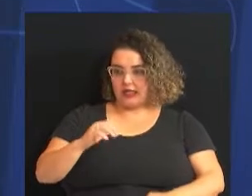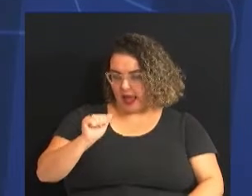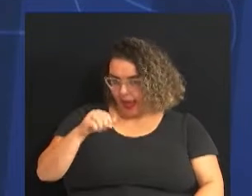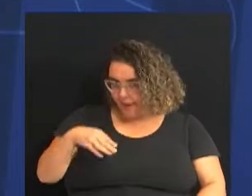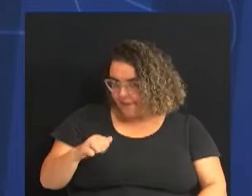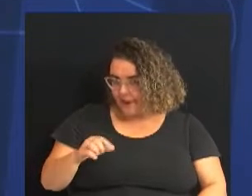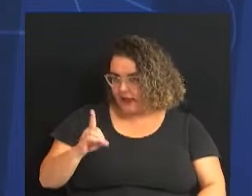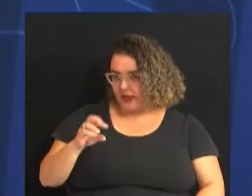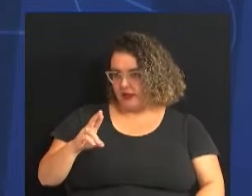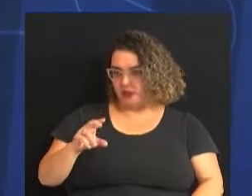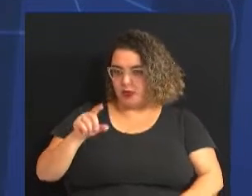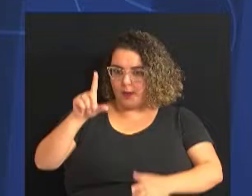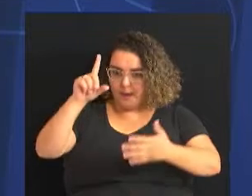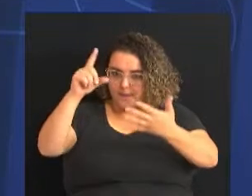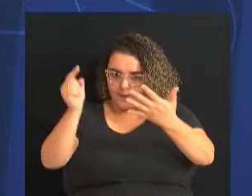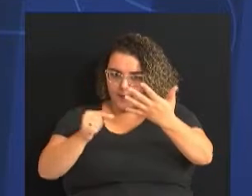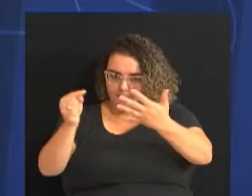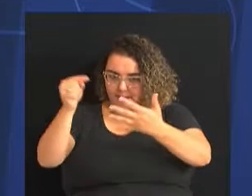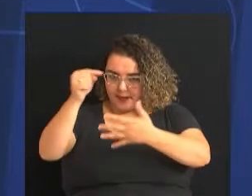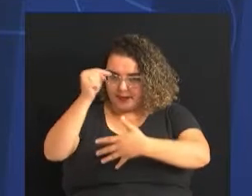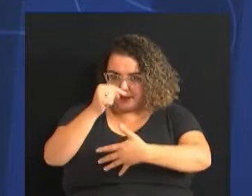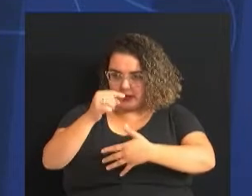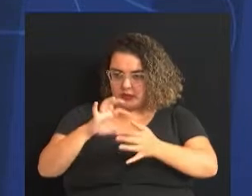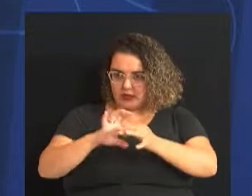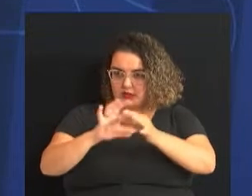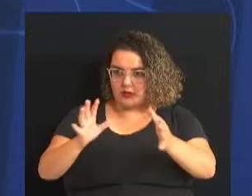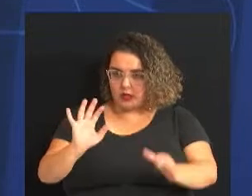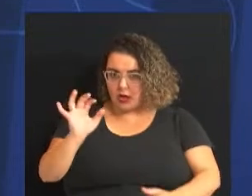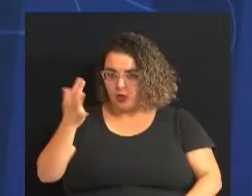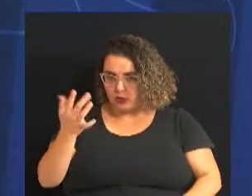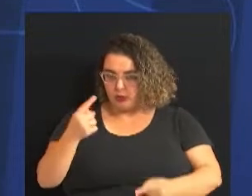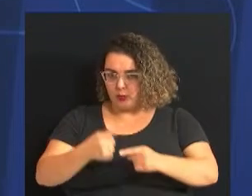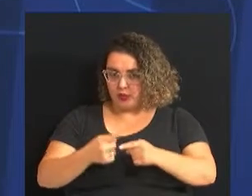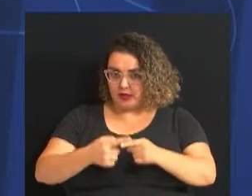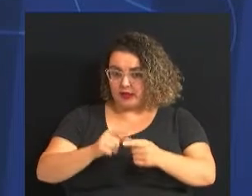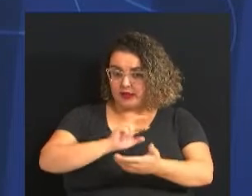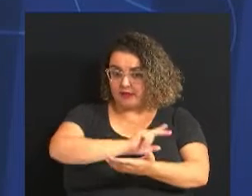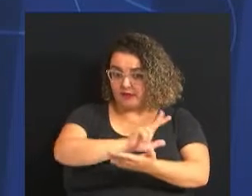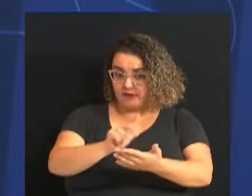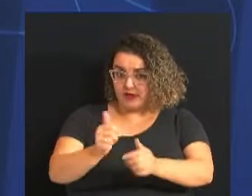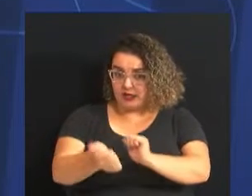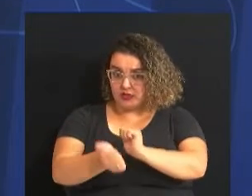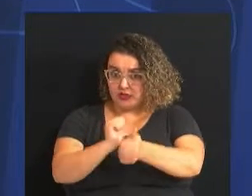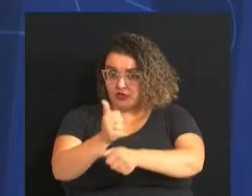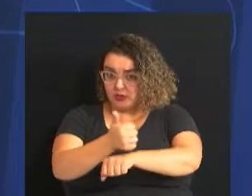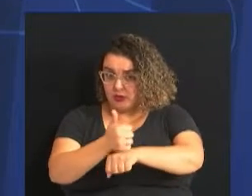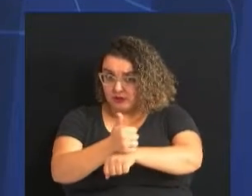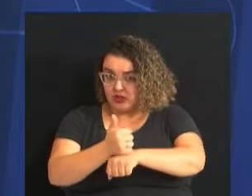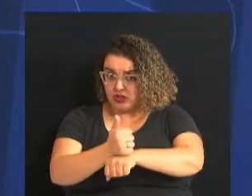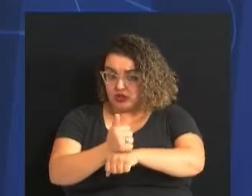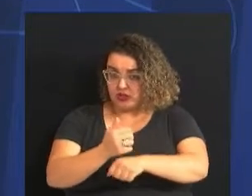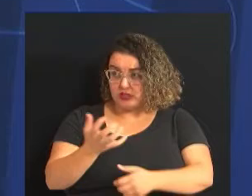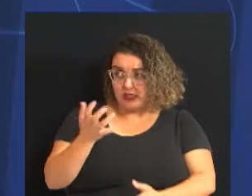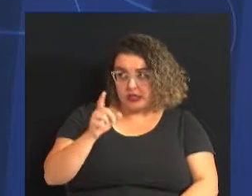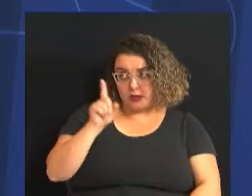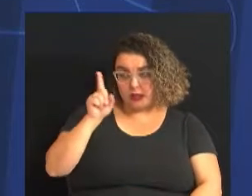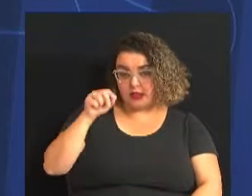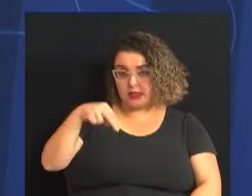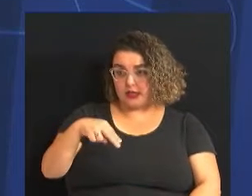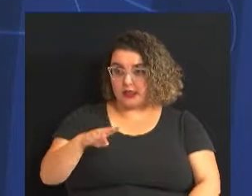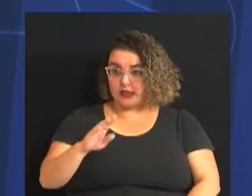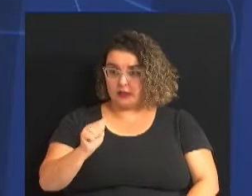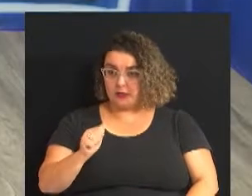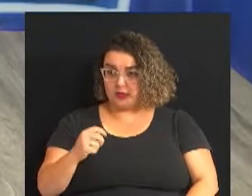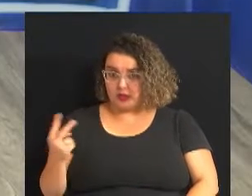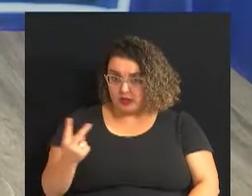entre as opções que estão disponíveis ali. Isso acontece porque tem muitos atletas querendo jogar na NBA e uma forma de valorizar